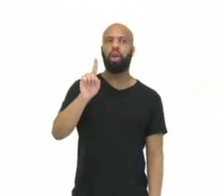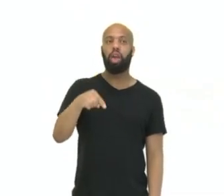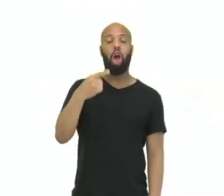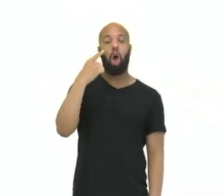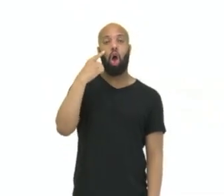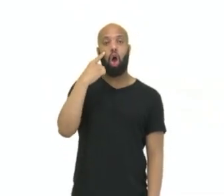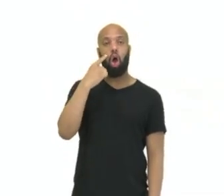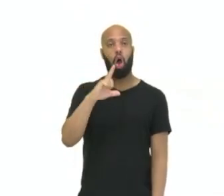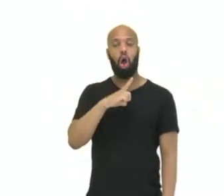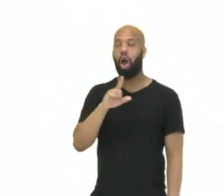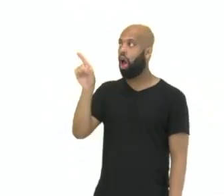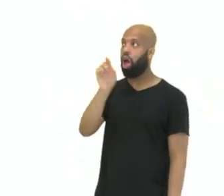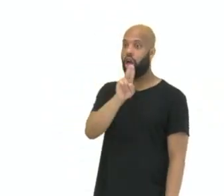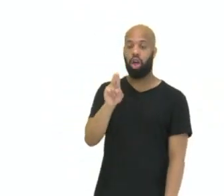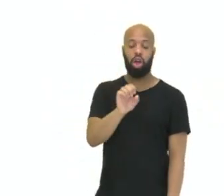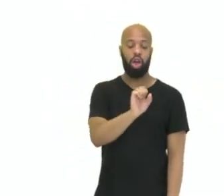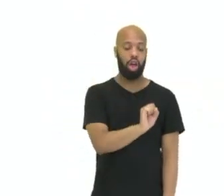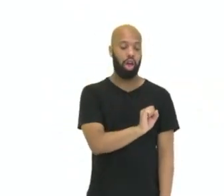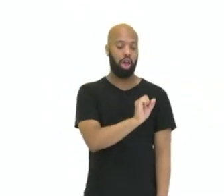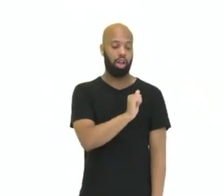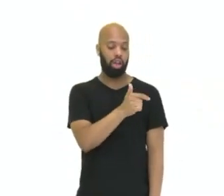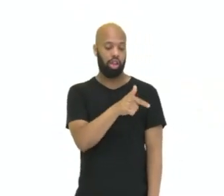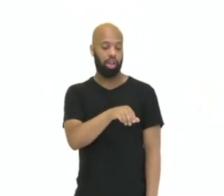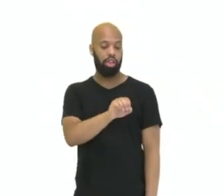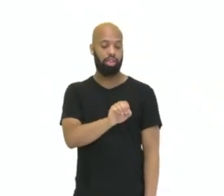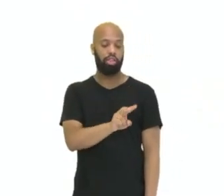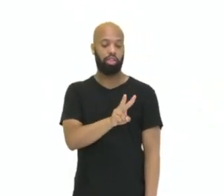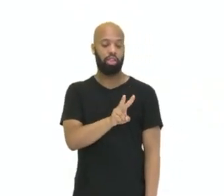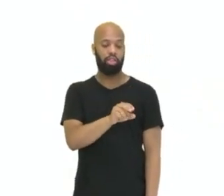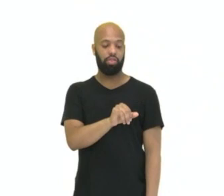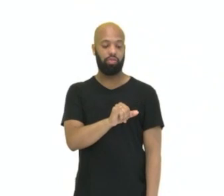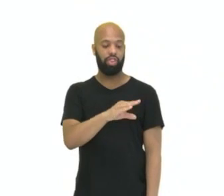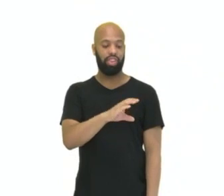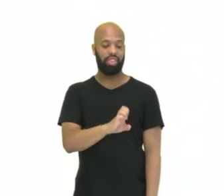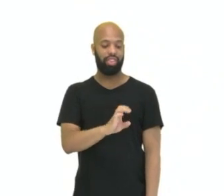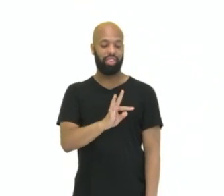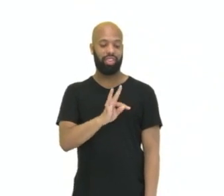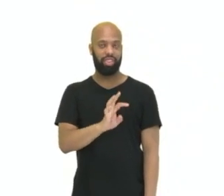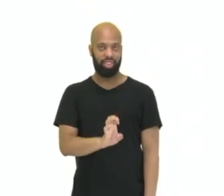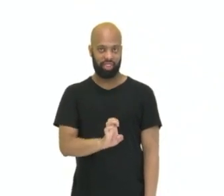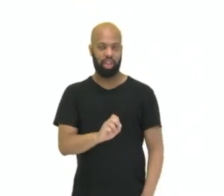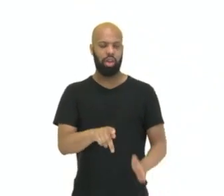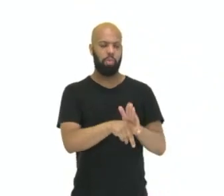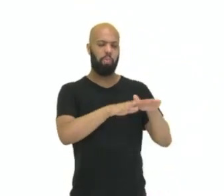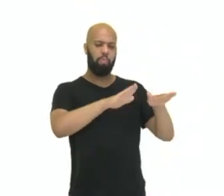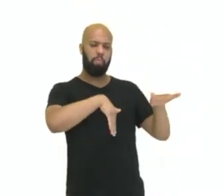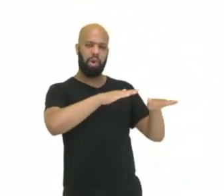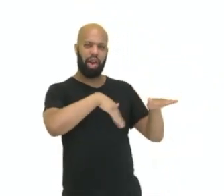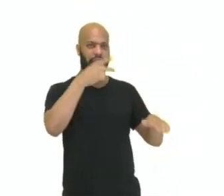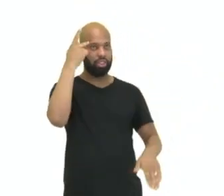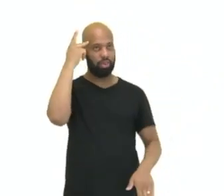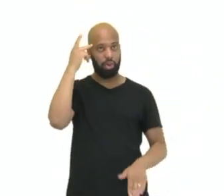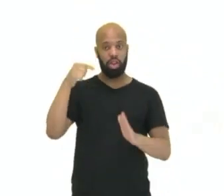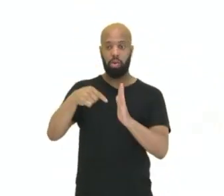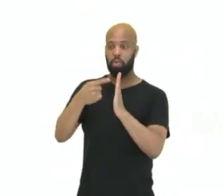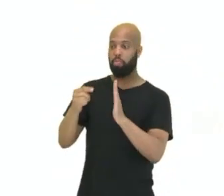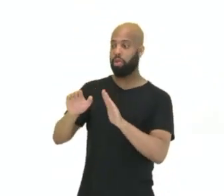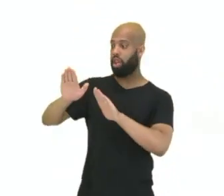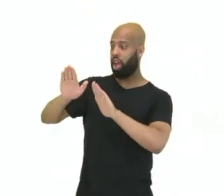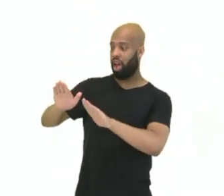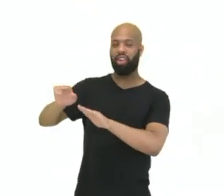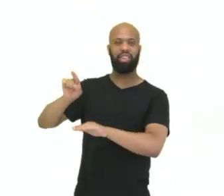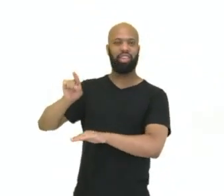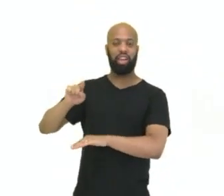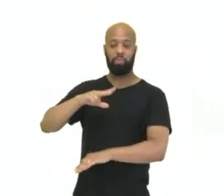Vicente, litoral do estado de São Paulo, foi o primeiro núcleo de povoamento permanente instalado